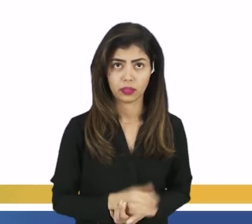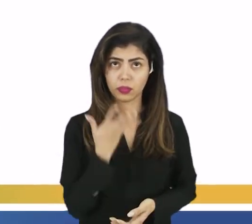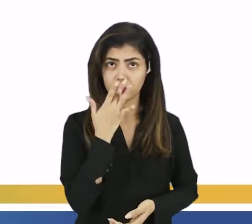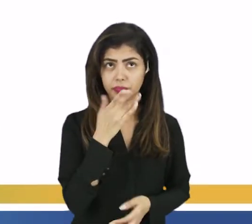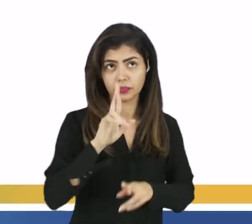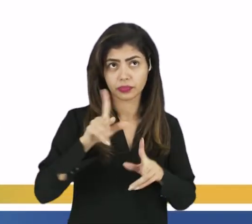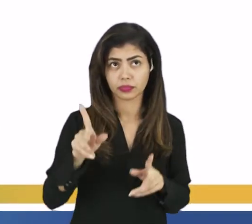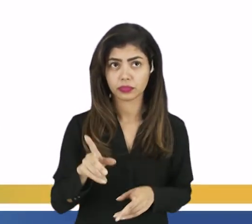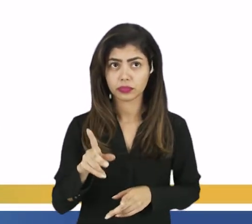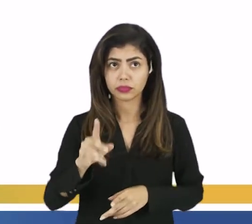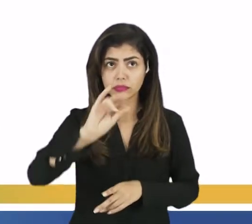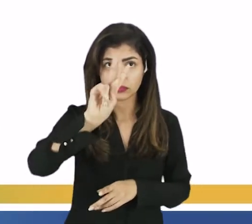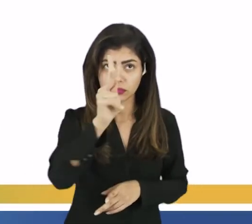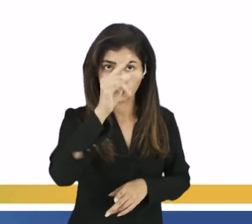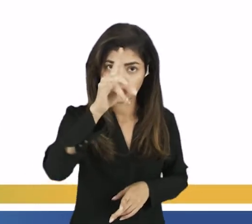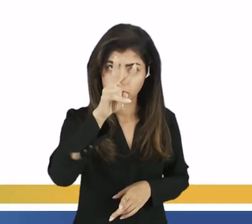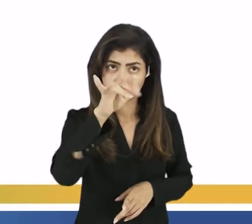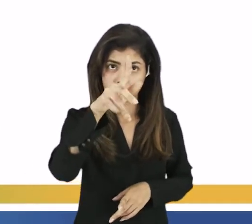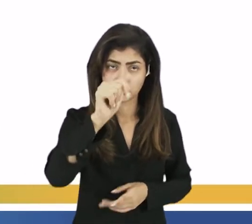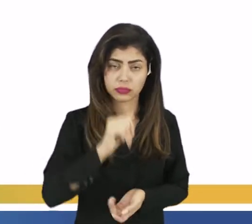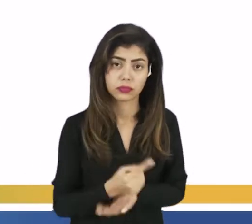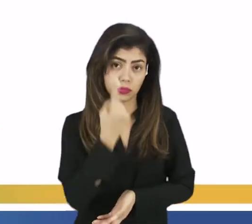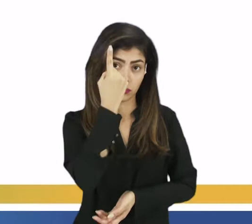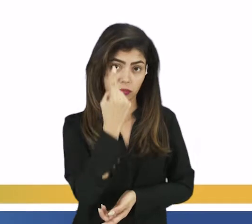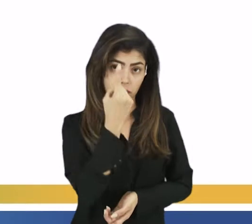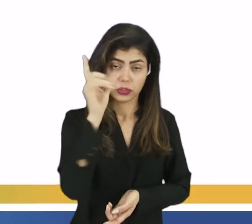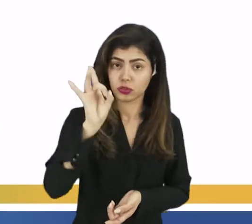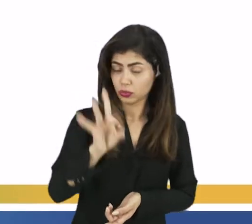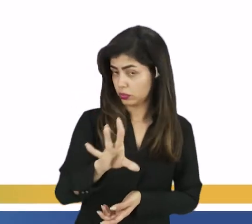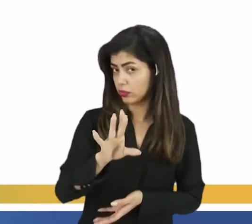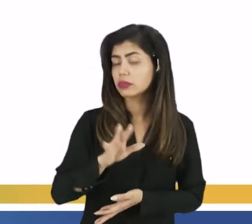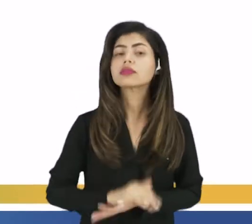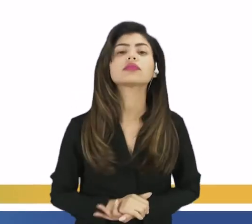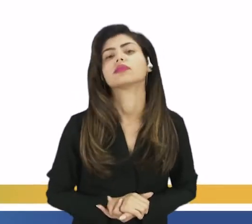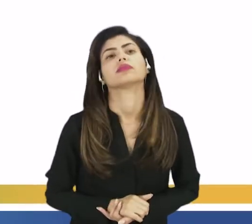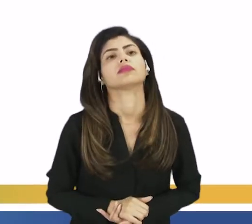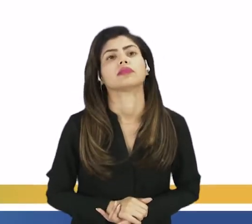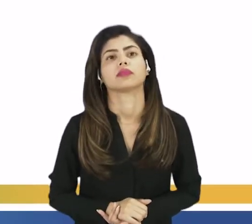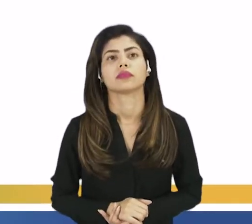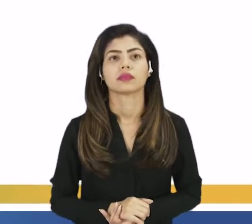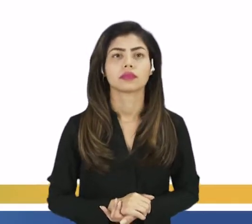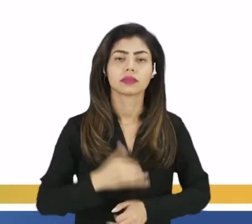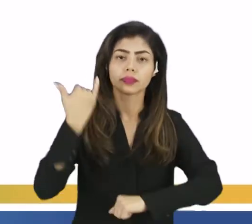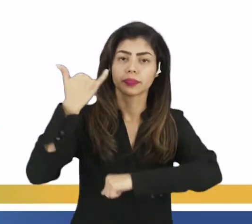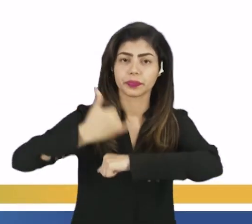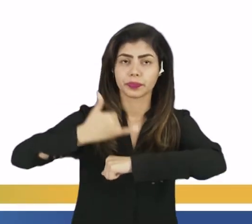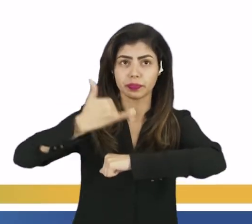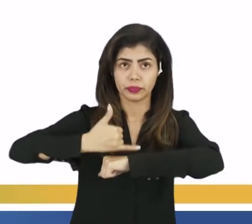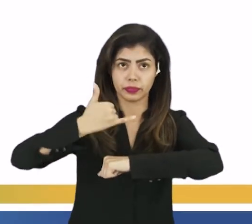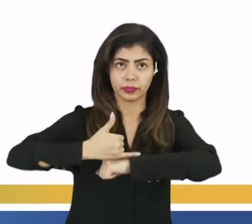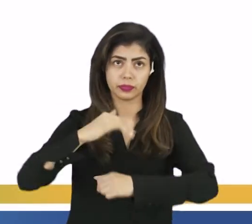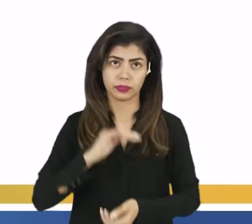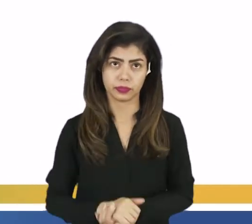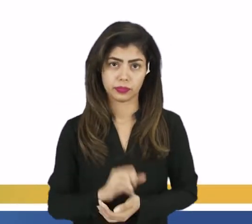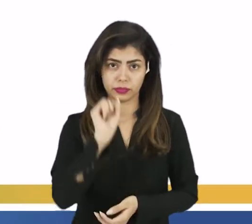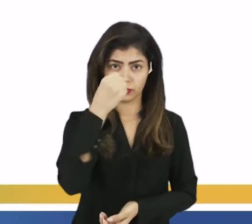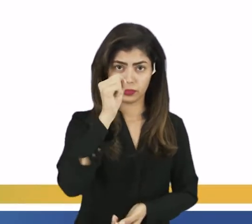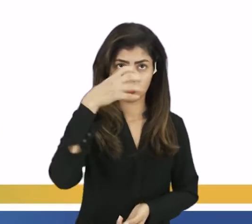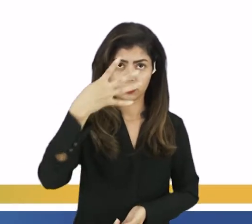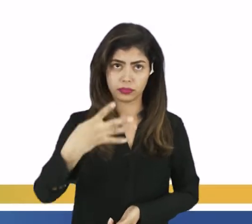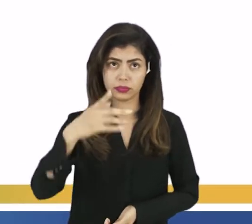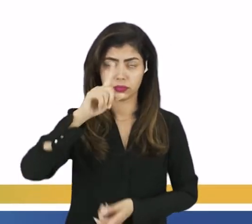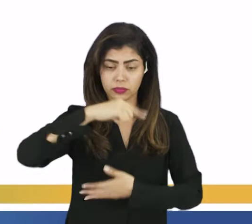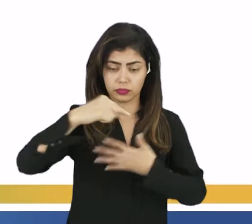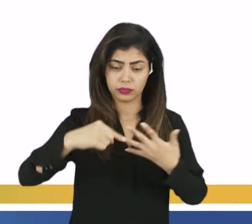estão aqui em cores diferentes nós temos o hidrogênio que ele não pertence à família nenhum nós temos os metais que são